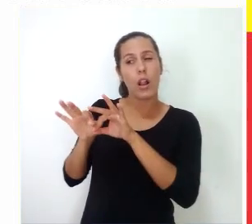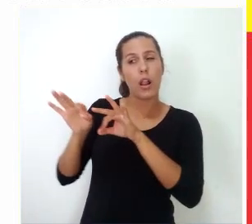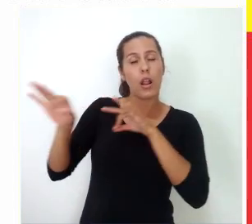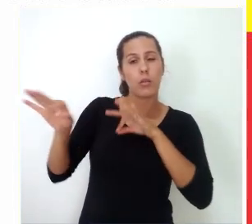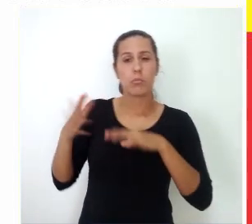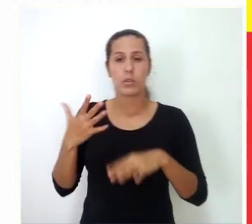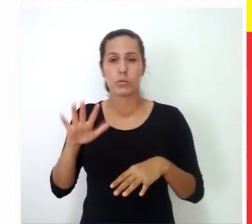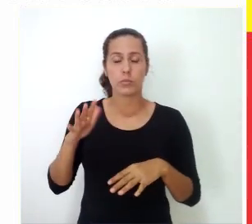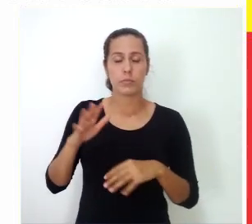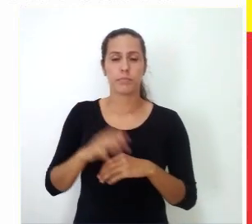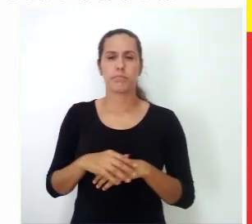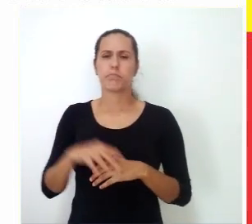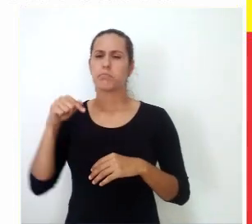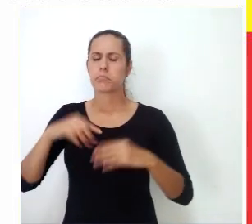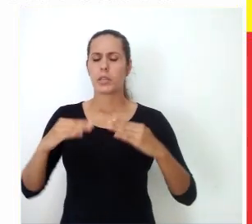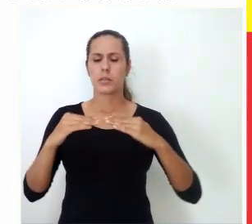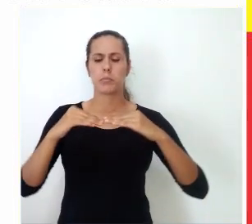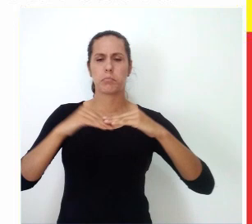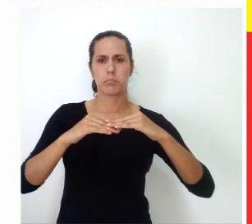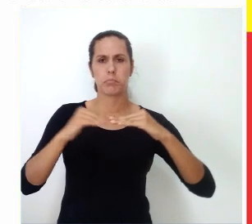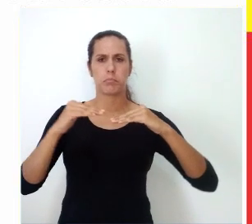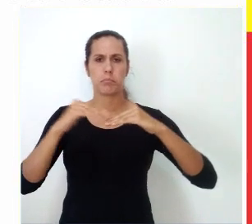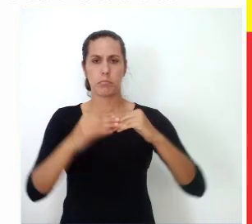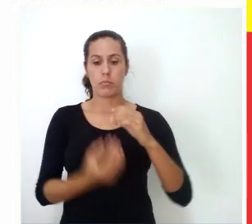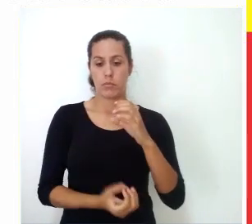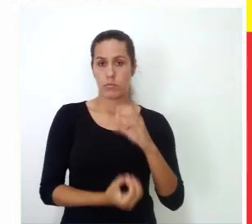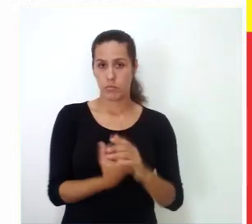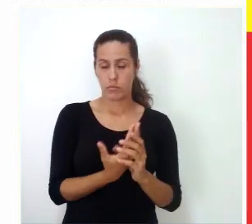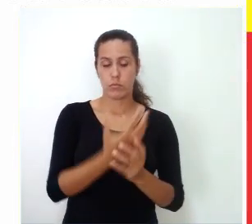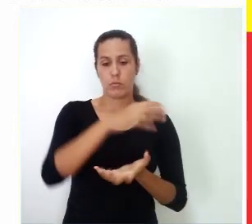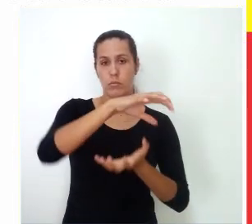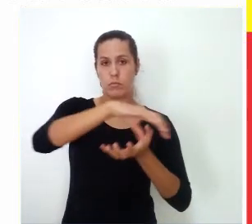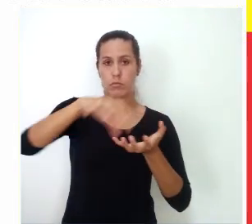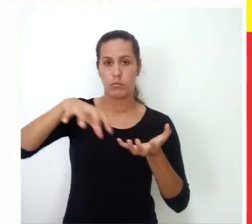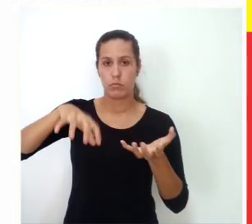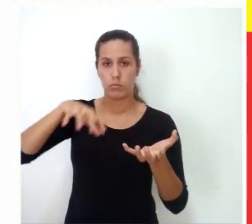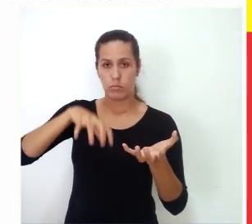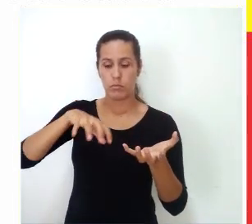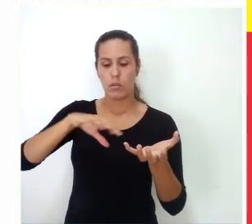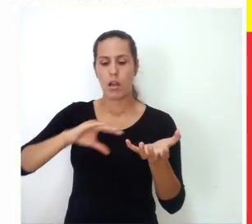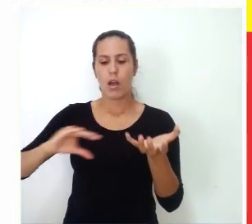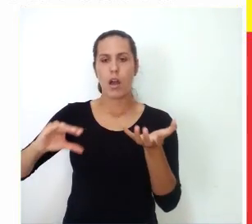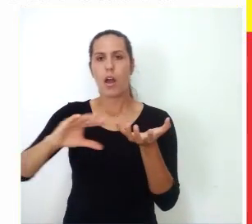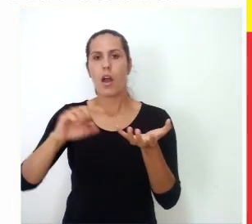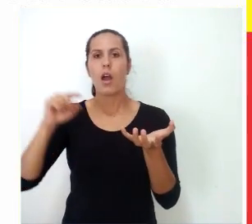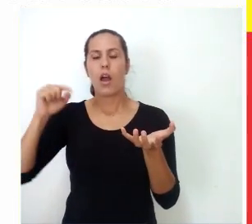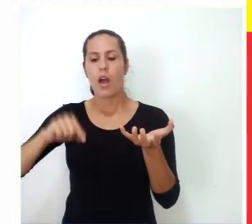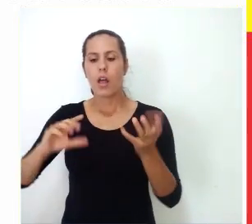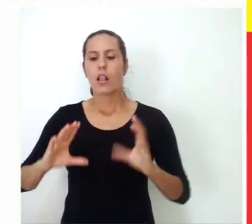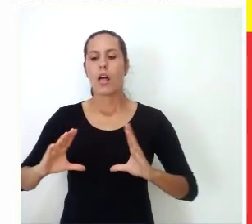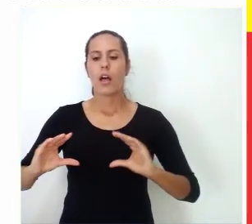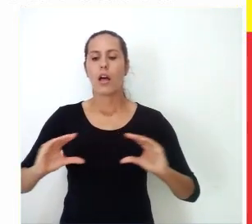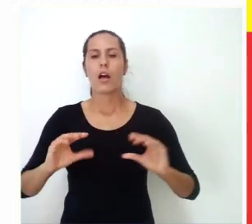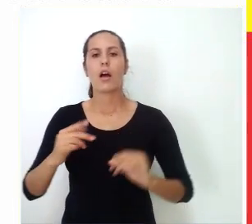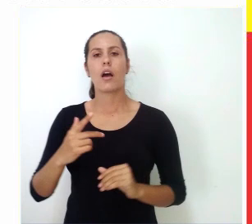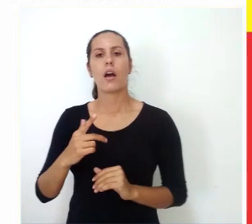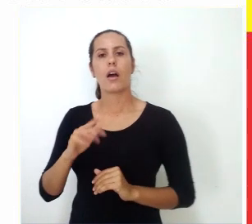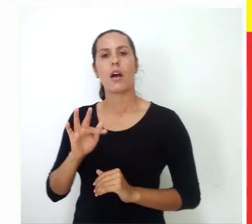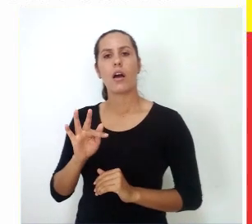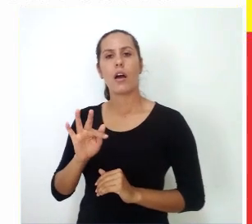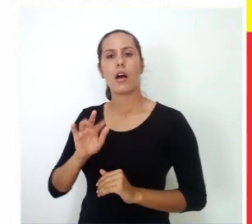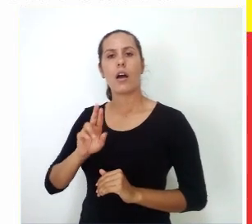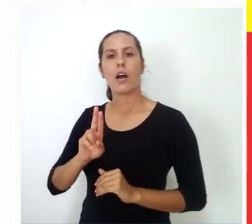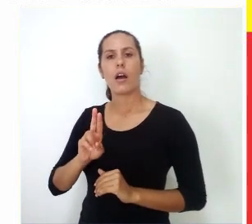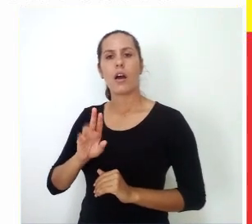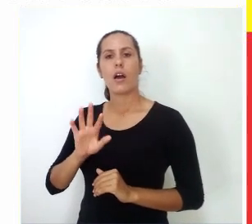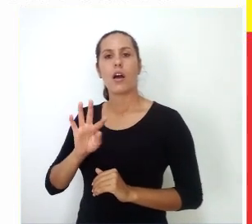quilômetros. E essas placas que formam os continentes flutuam